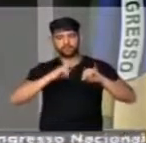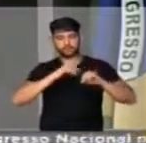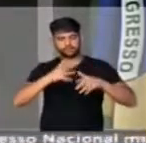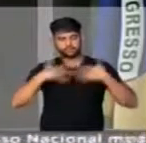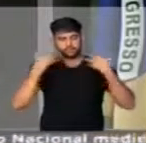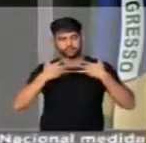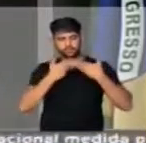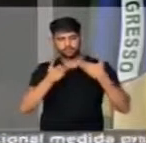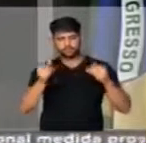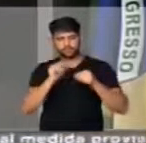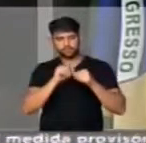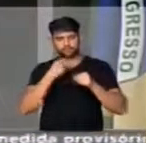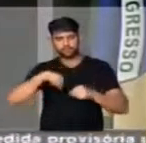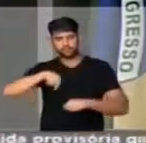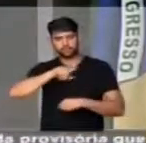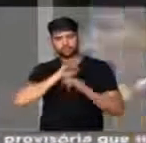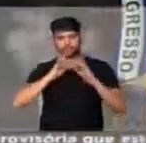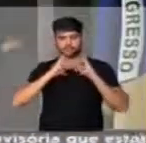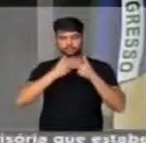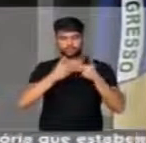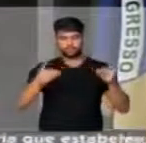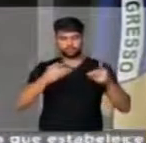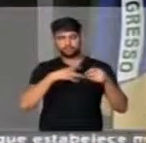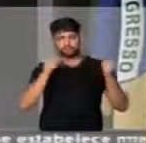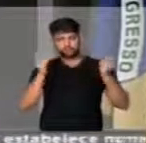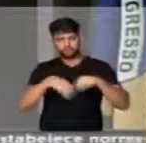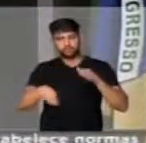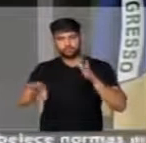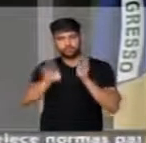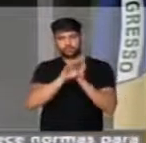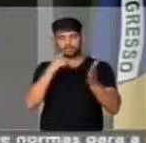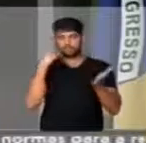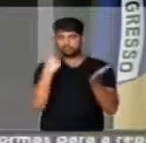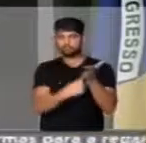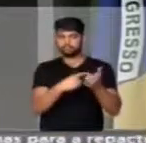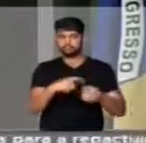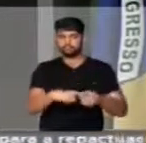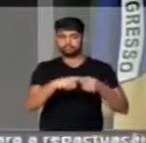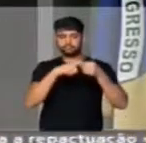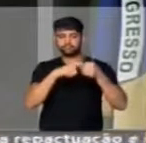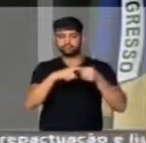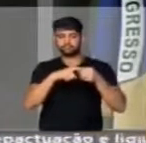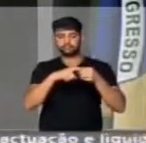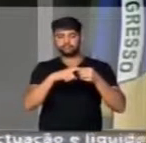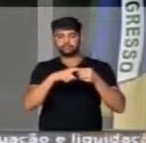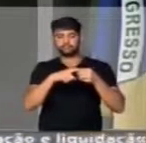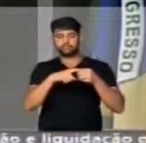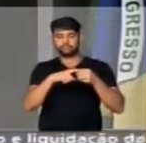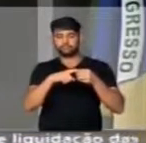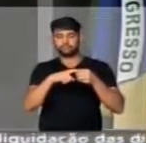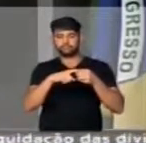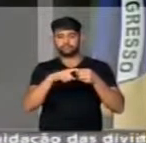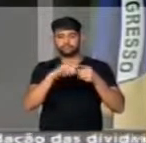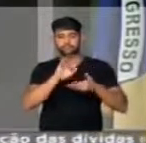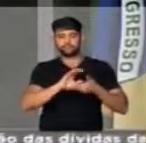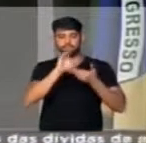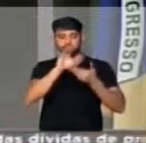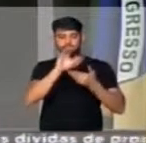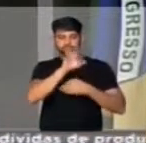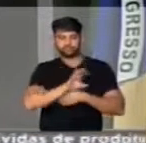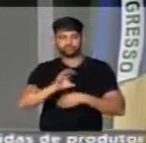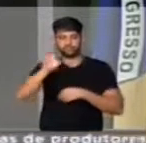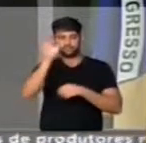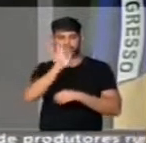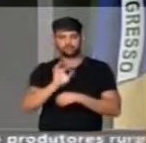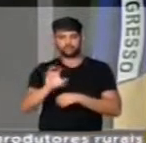grande satisfação que nós todos podemos chegar a esse acordo num concerto federativo.